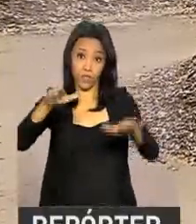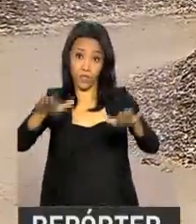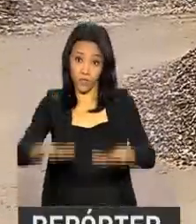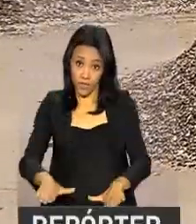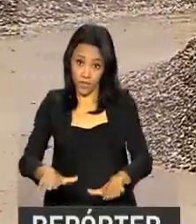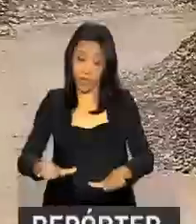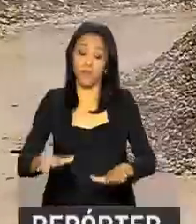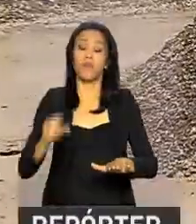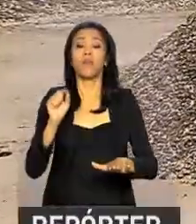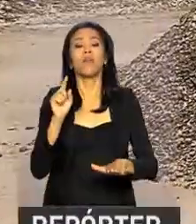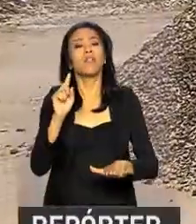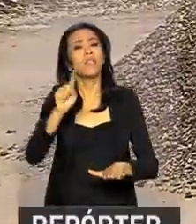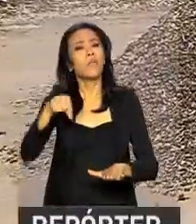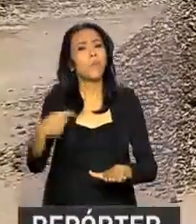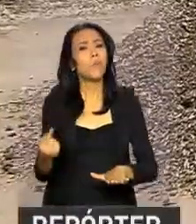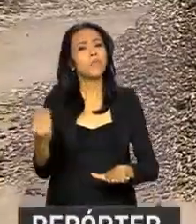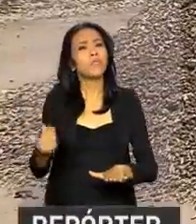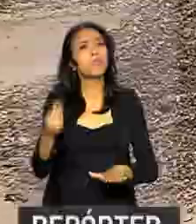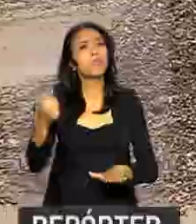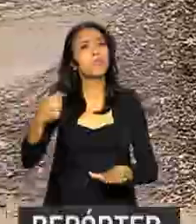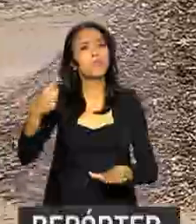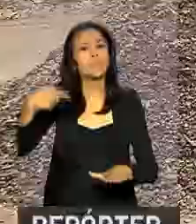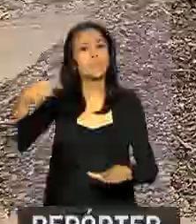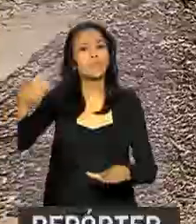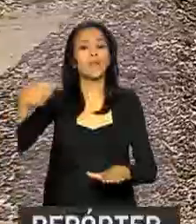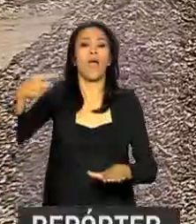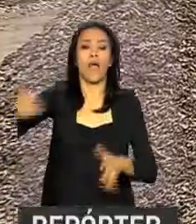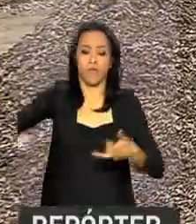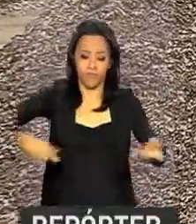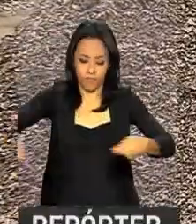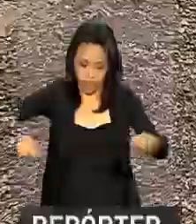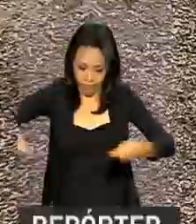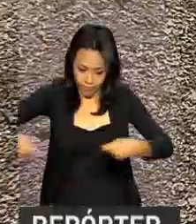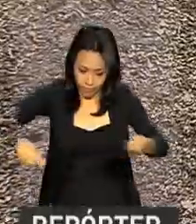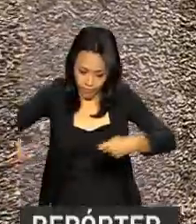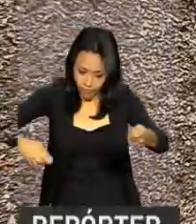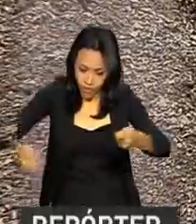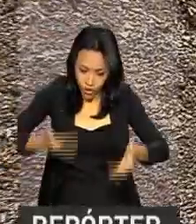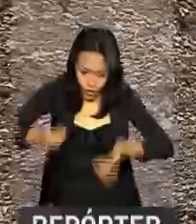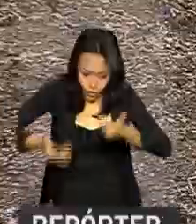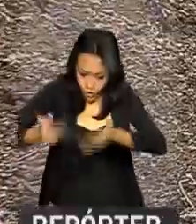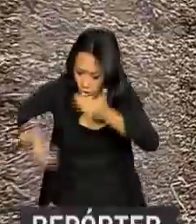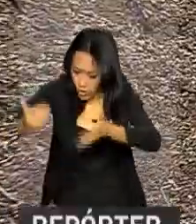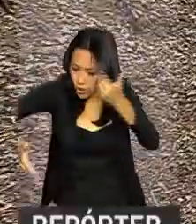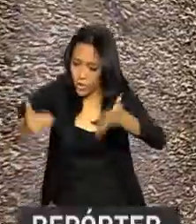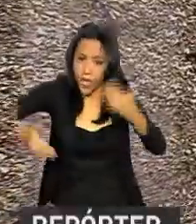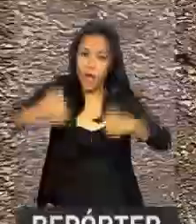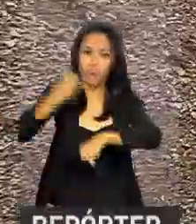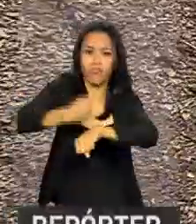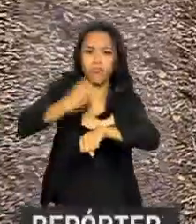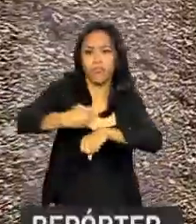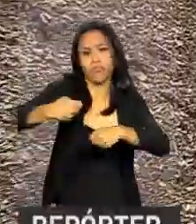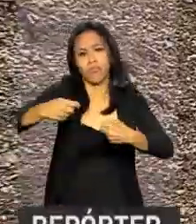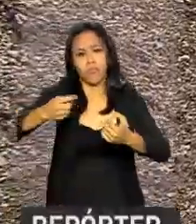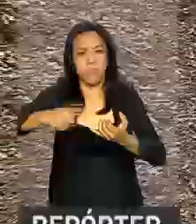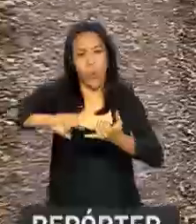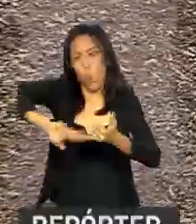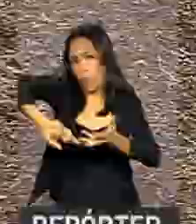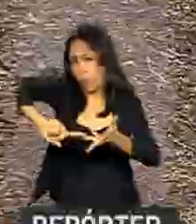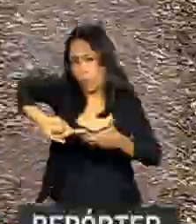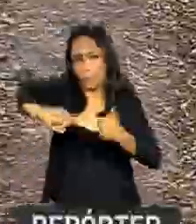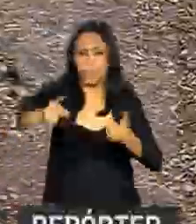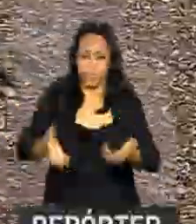maturação depois desse tempo o material é peneirado novamente para a retirada de objetos sólidos aí já está